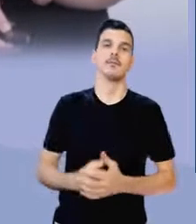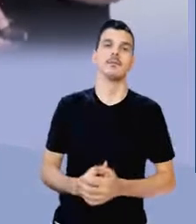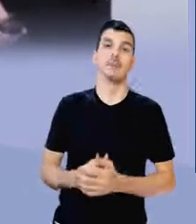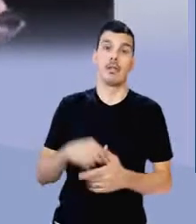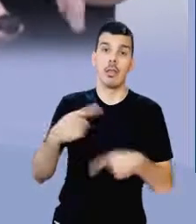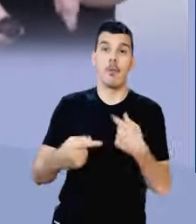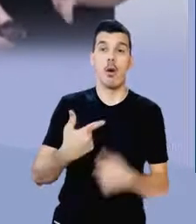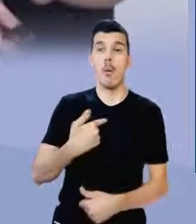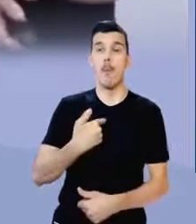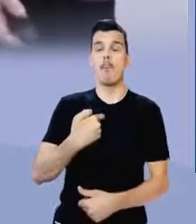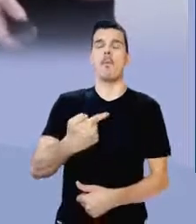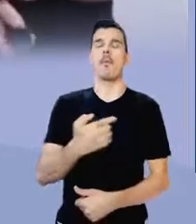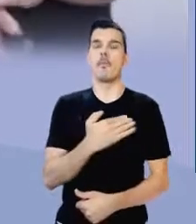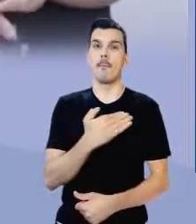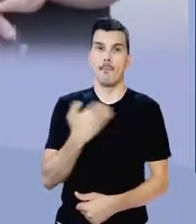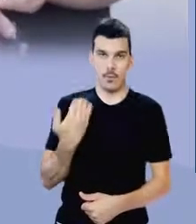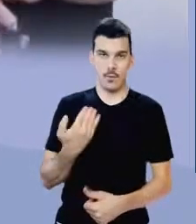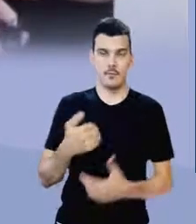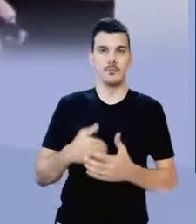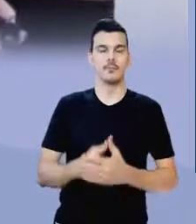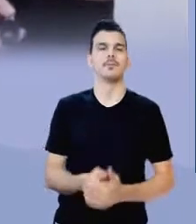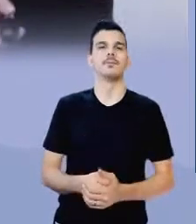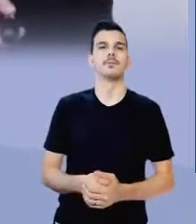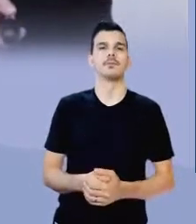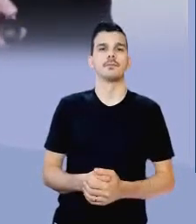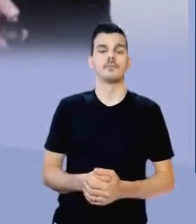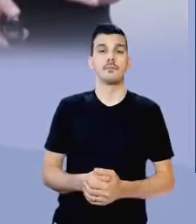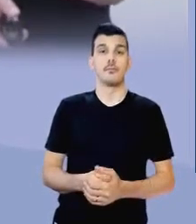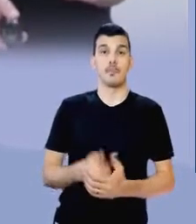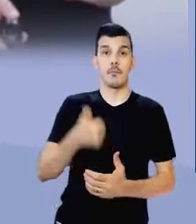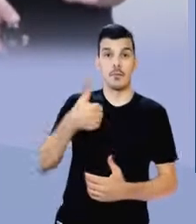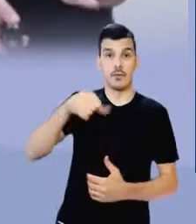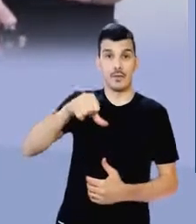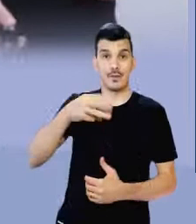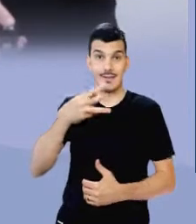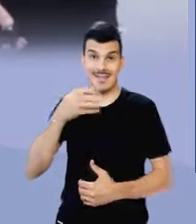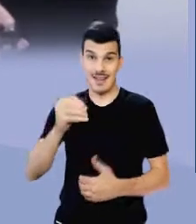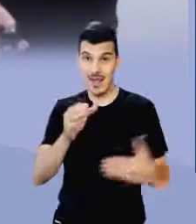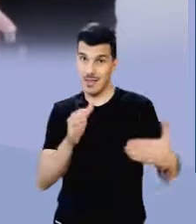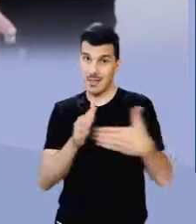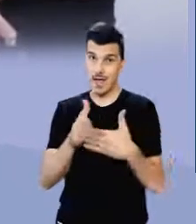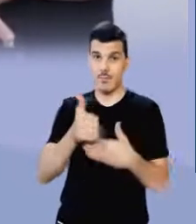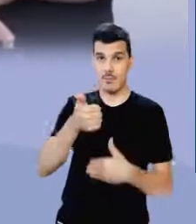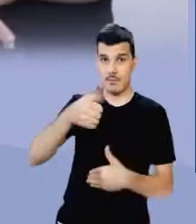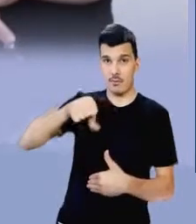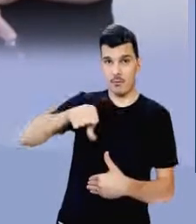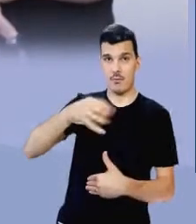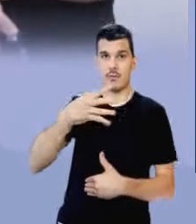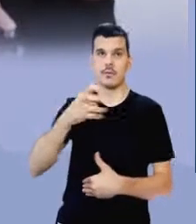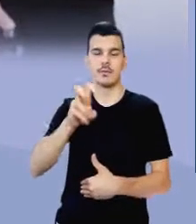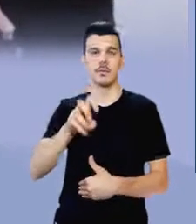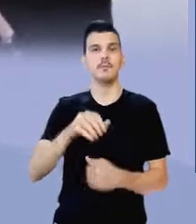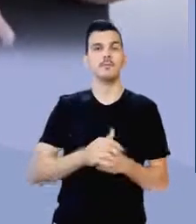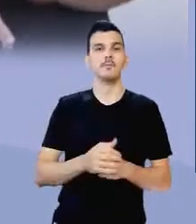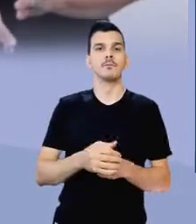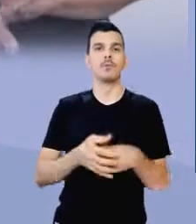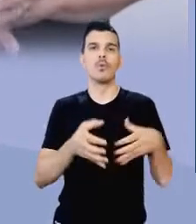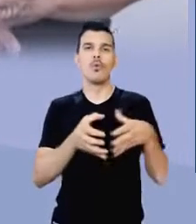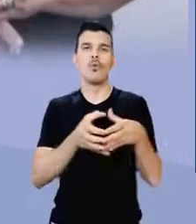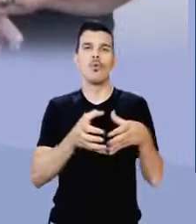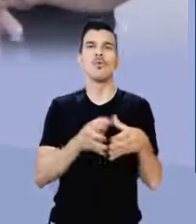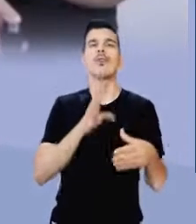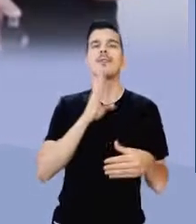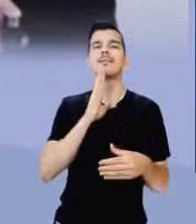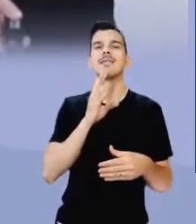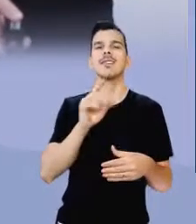1954, quando ele falece por suicídio. De 1930 a 45, a geração